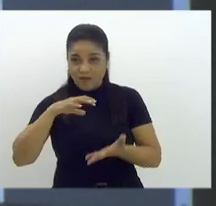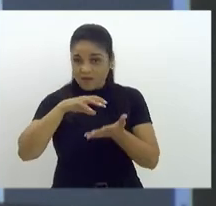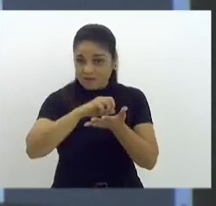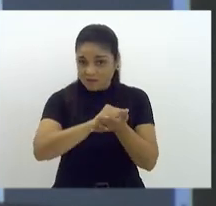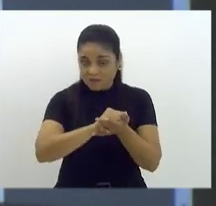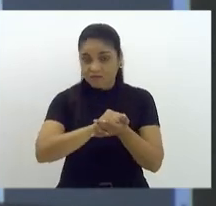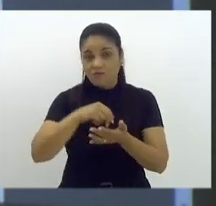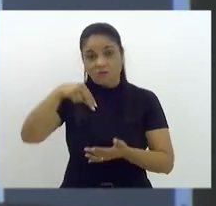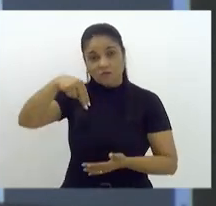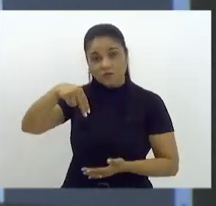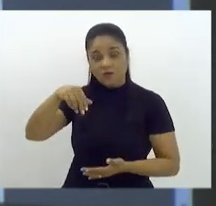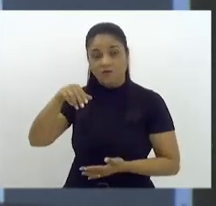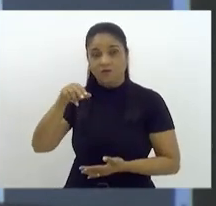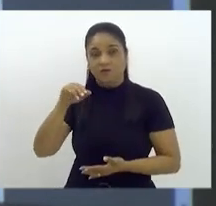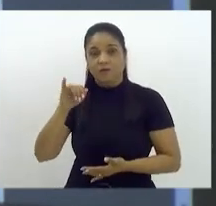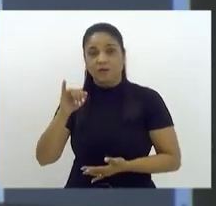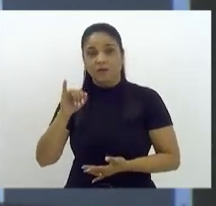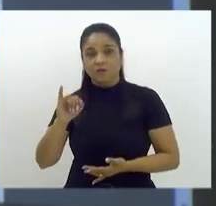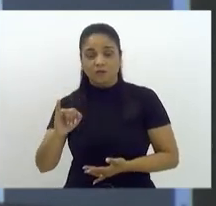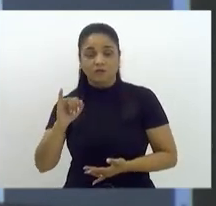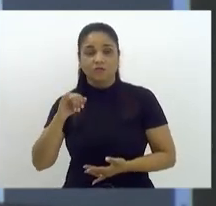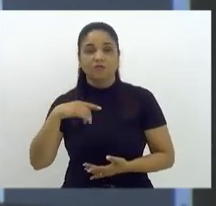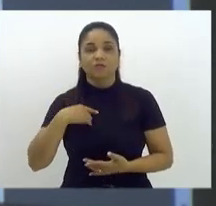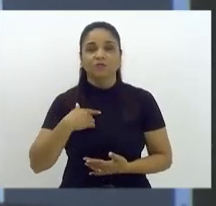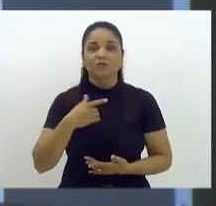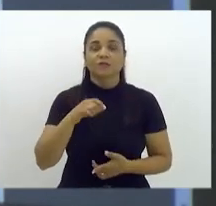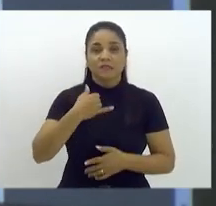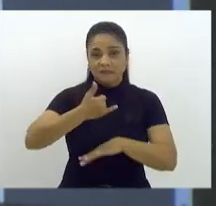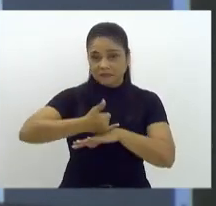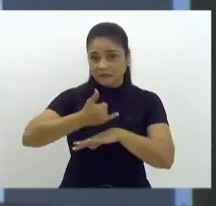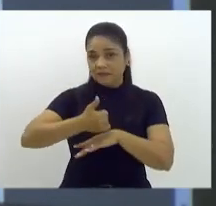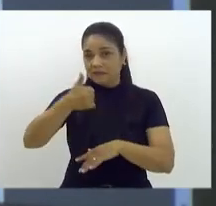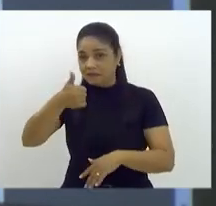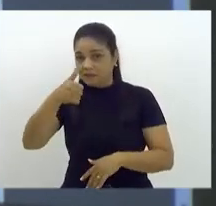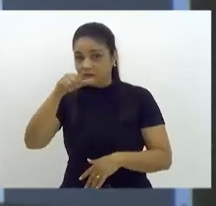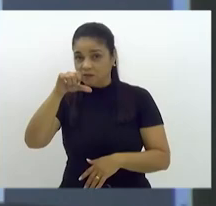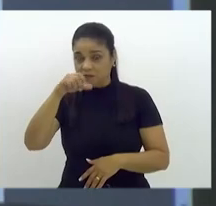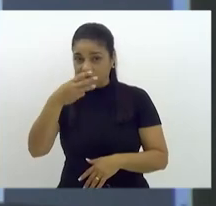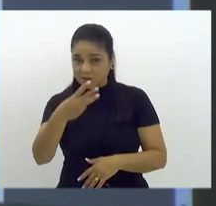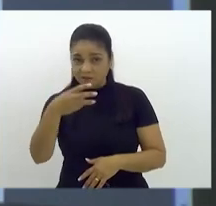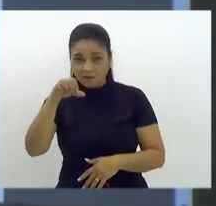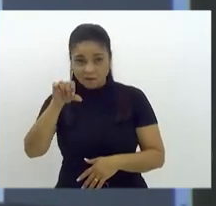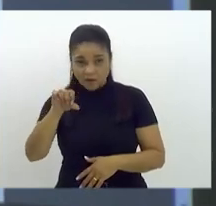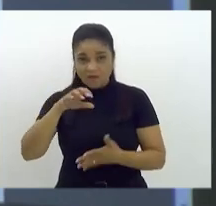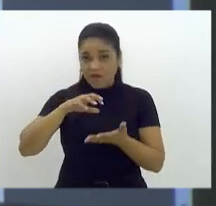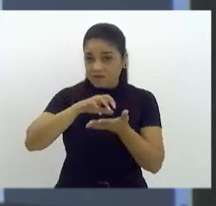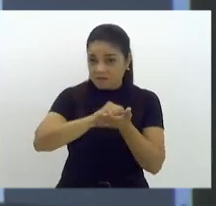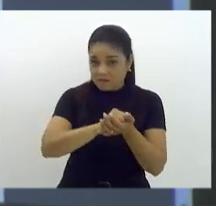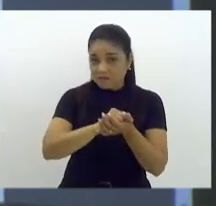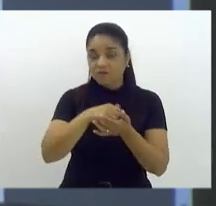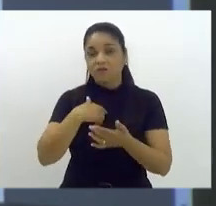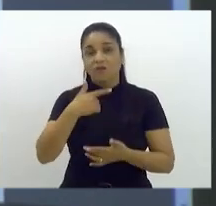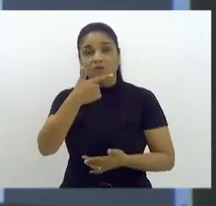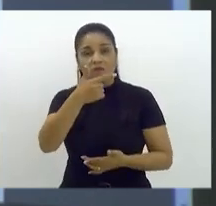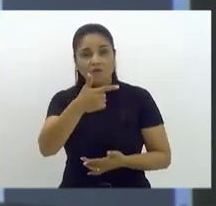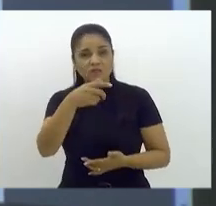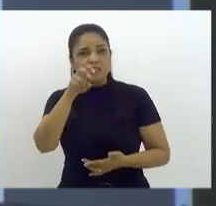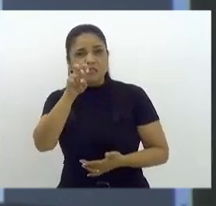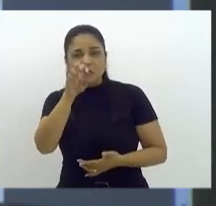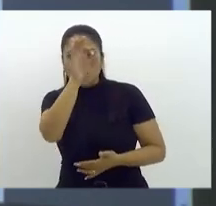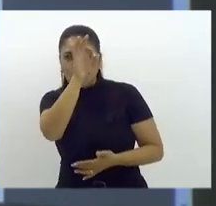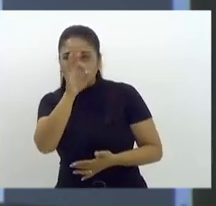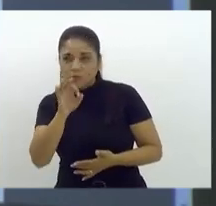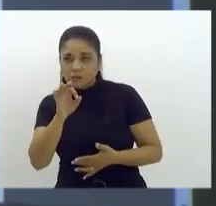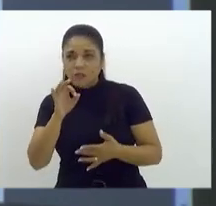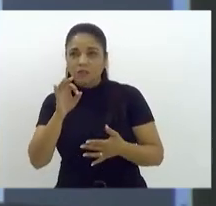161 registros Volta Redonda 139 então 25% do